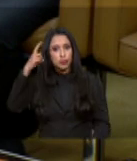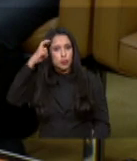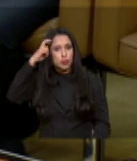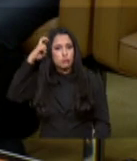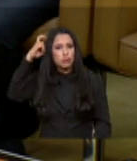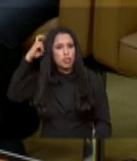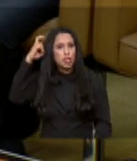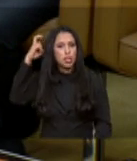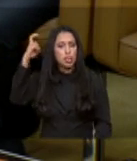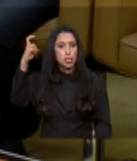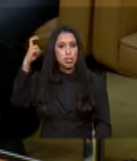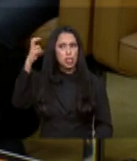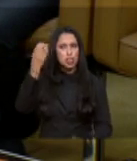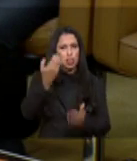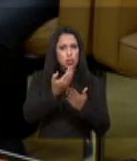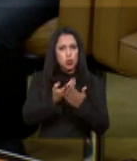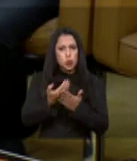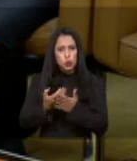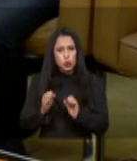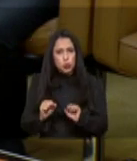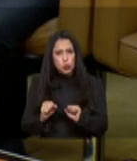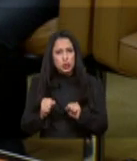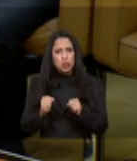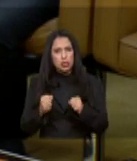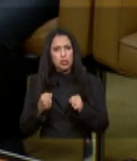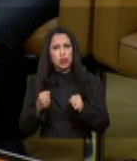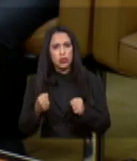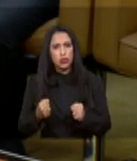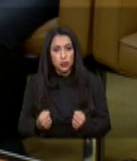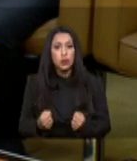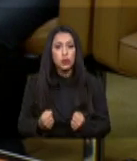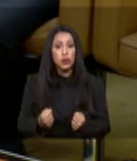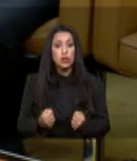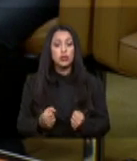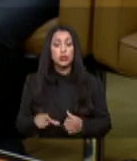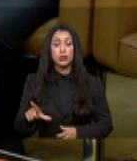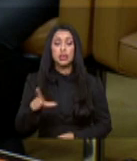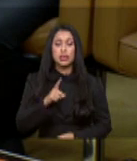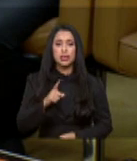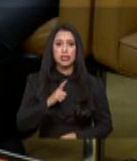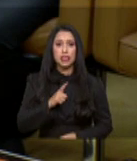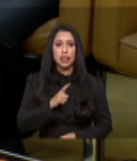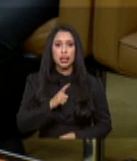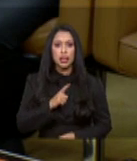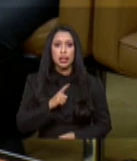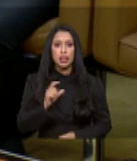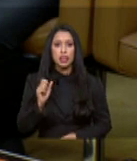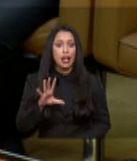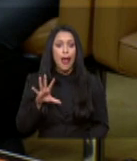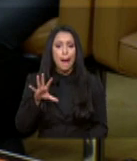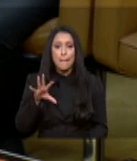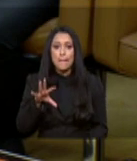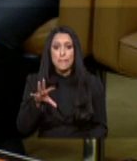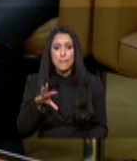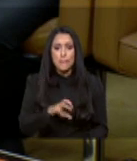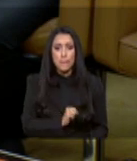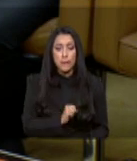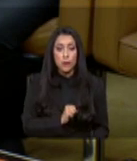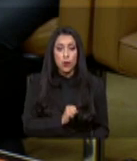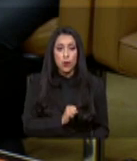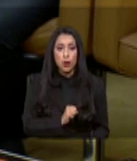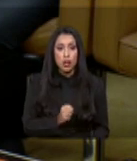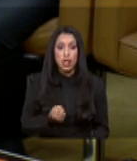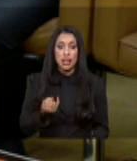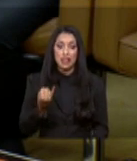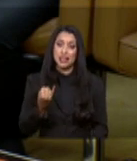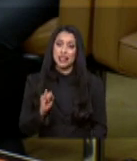inteligência, de estudo, de esforço e, sobretudo, de amor. Se a gente